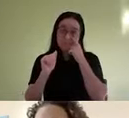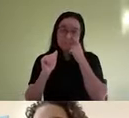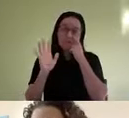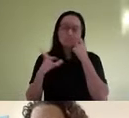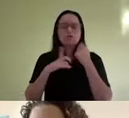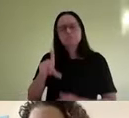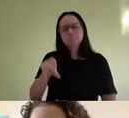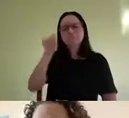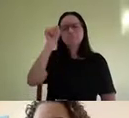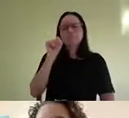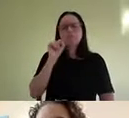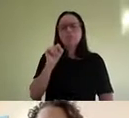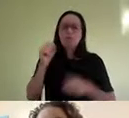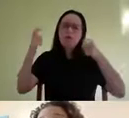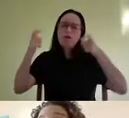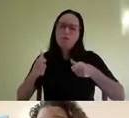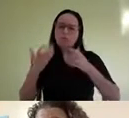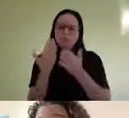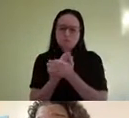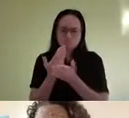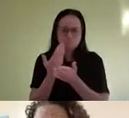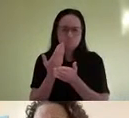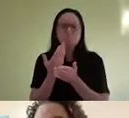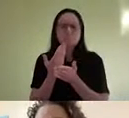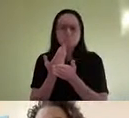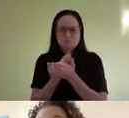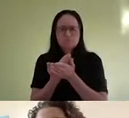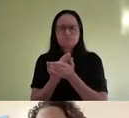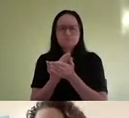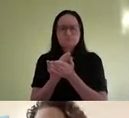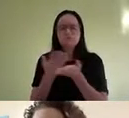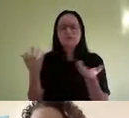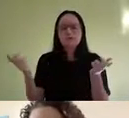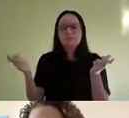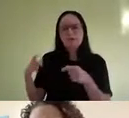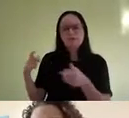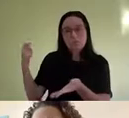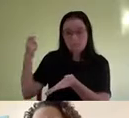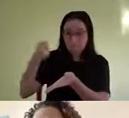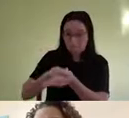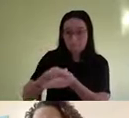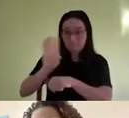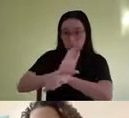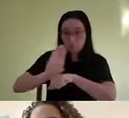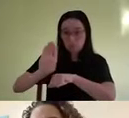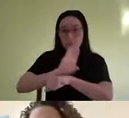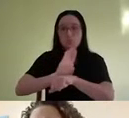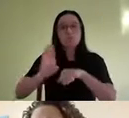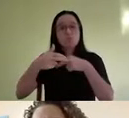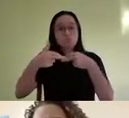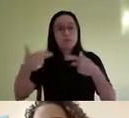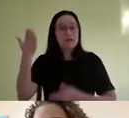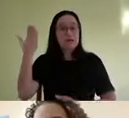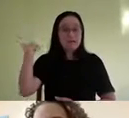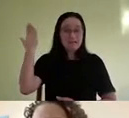uma instituição aonde eu já poderia custear sem grandes preocupações, né, do eu tinha no início